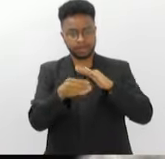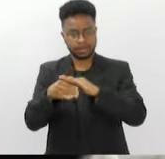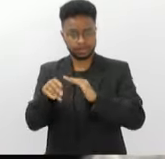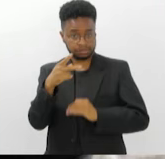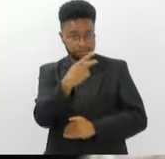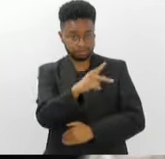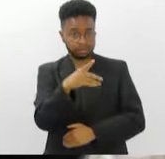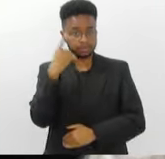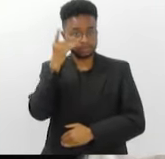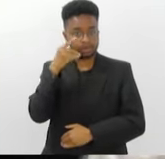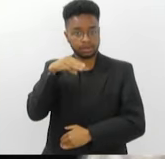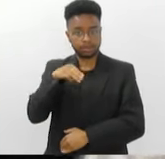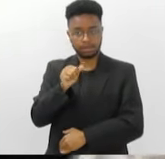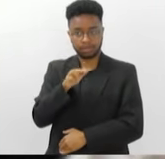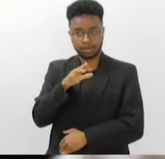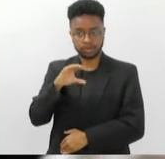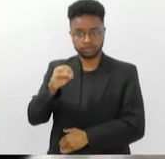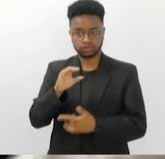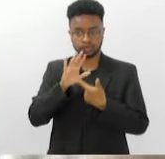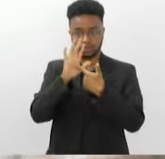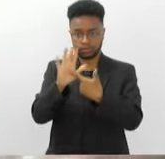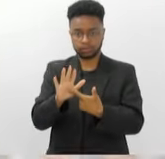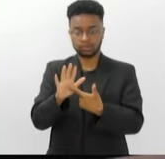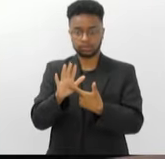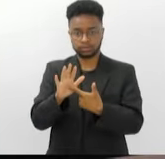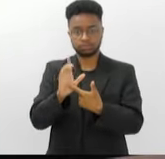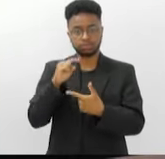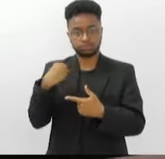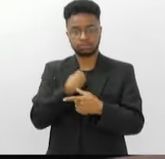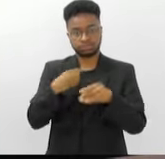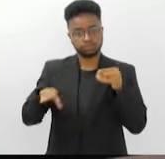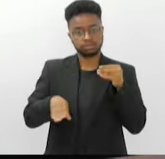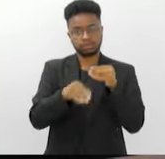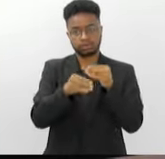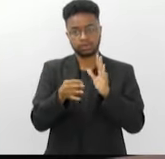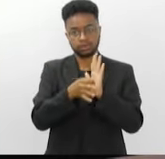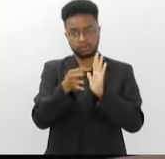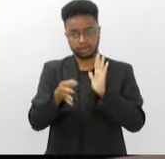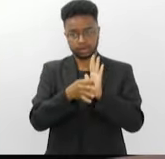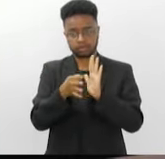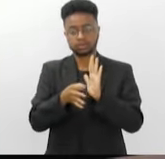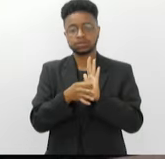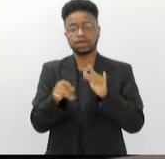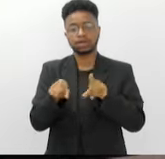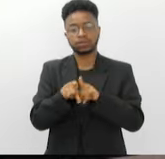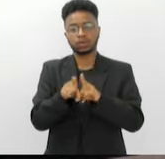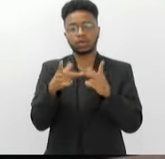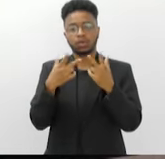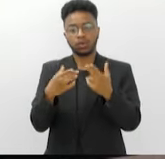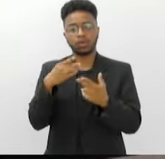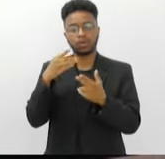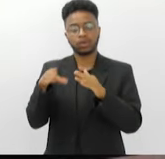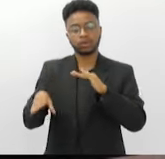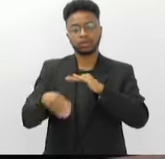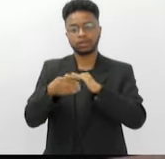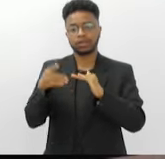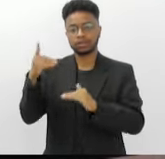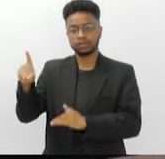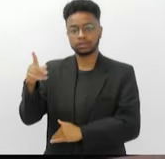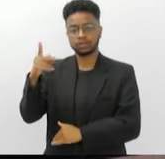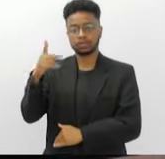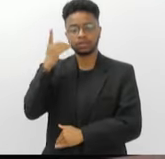deputado Márcio Gualberto apresentou, foram incorporados no parecer, assim como emendas da deputada Índia